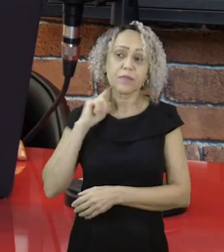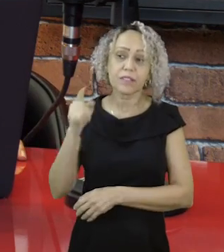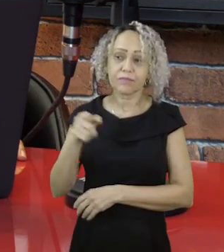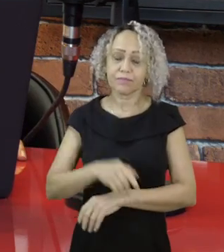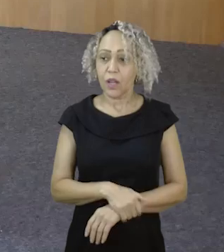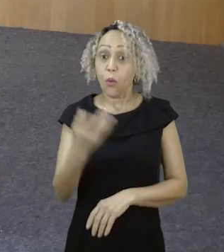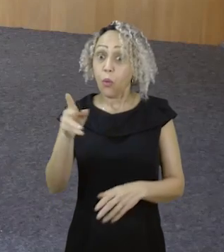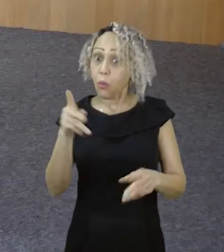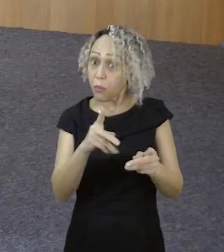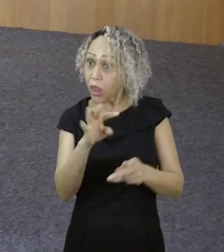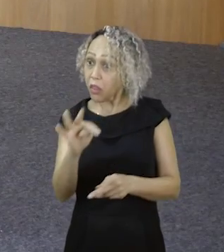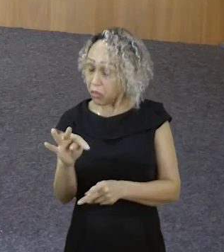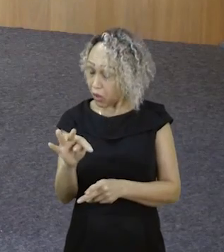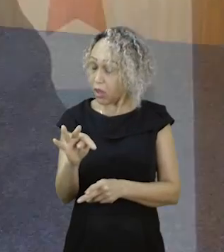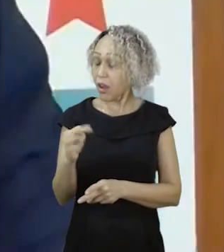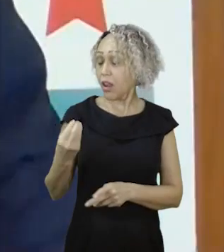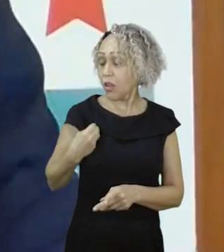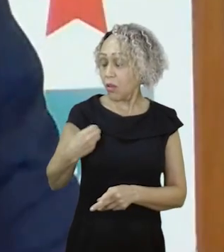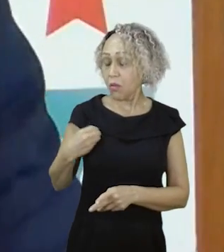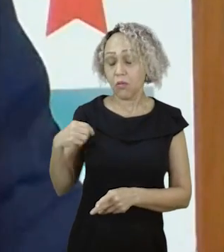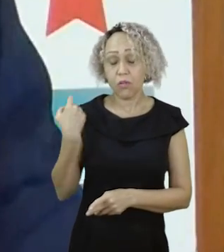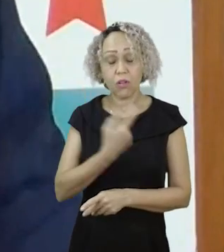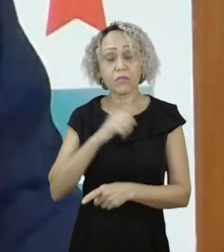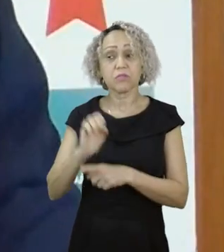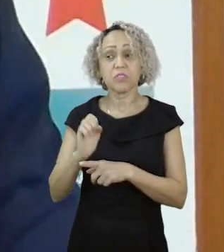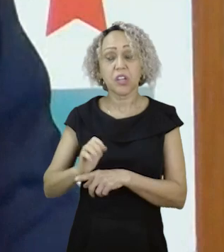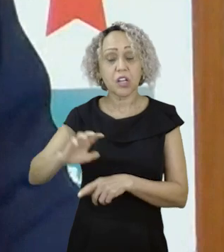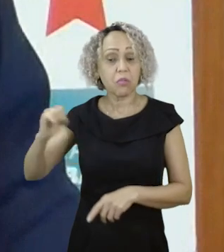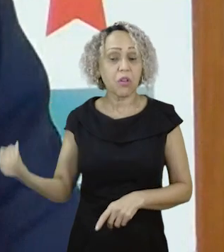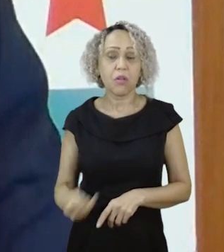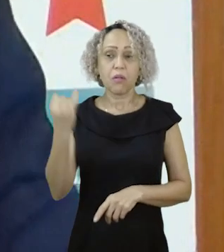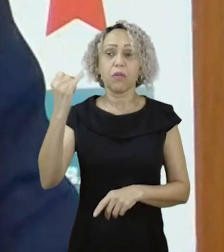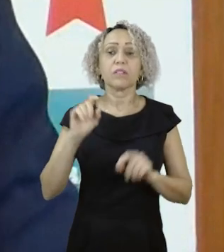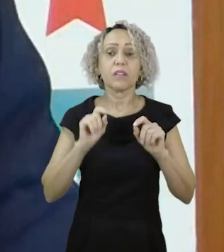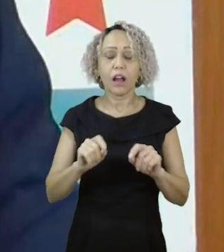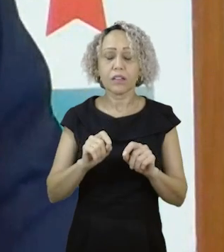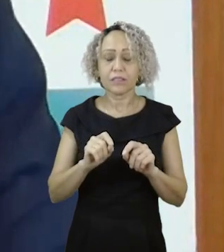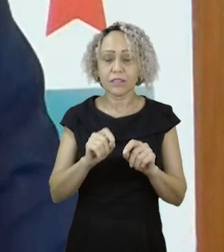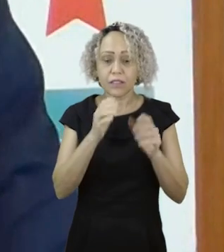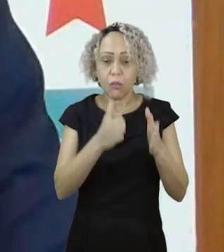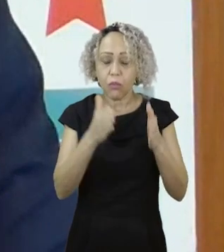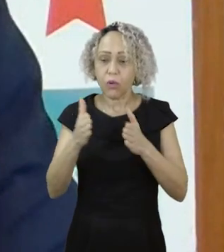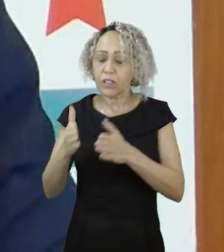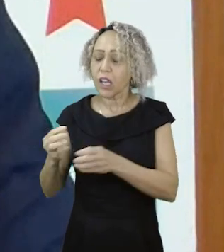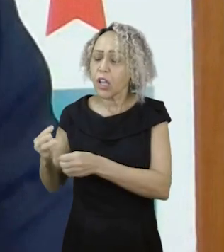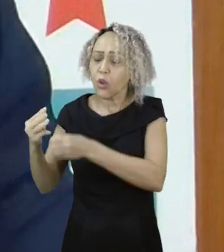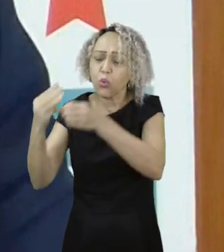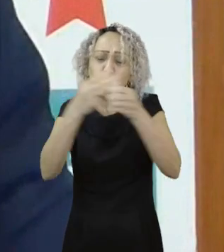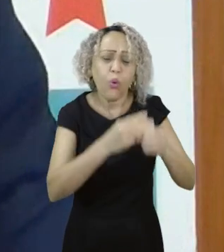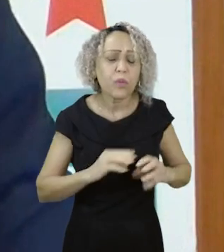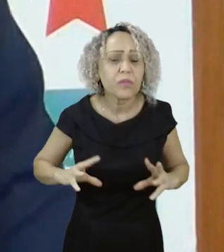no estado. O PT tem uma presença histórica no nosso estado muito